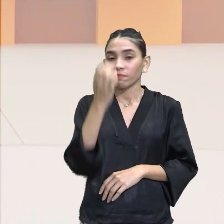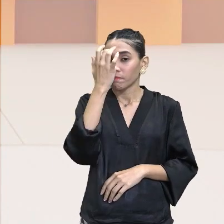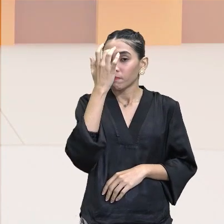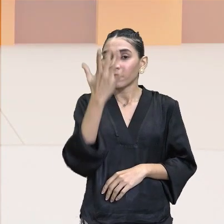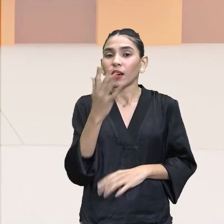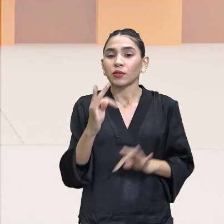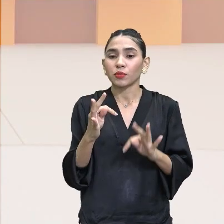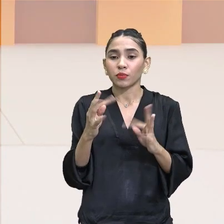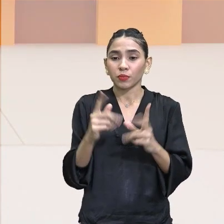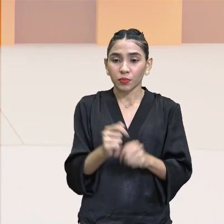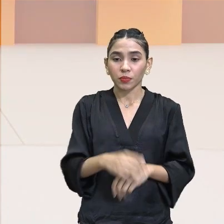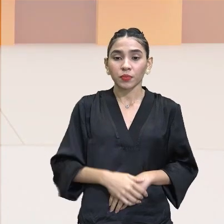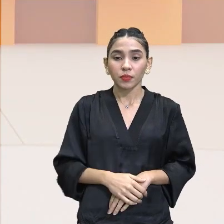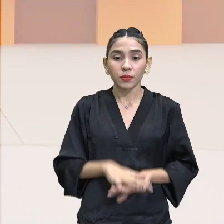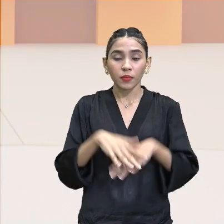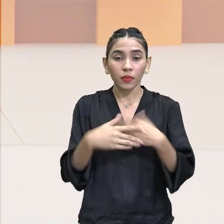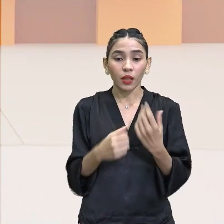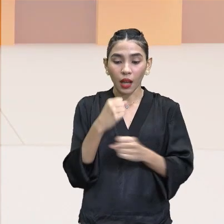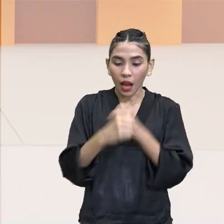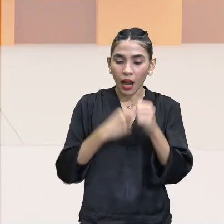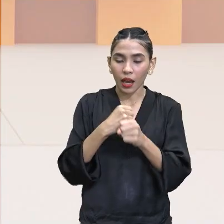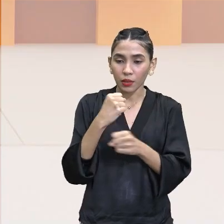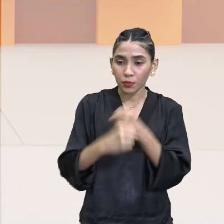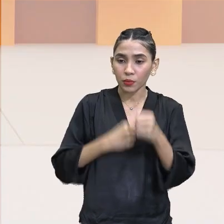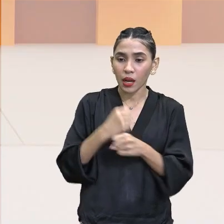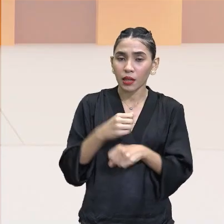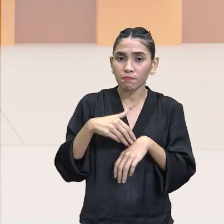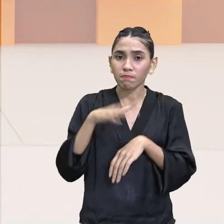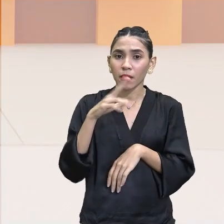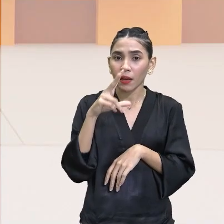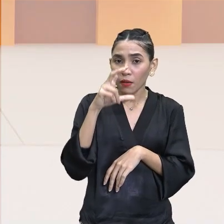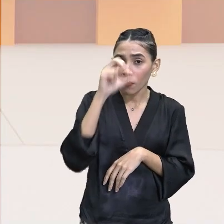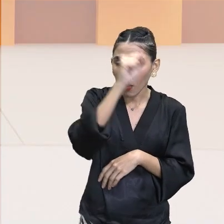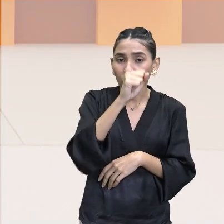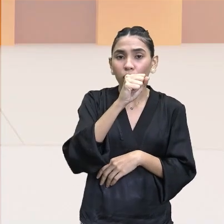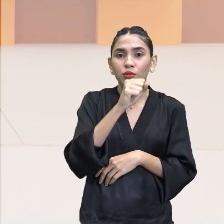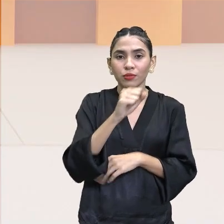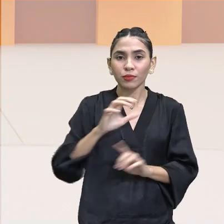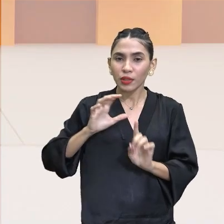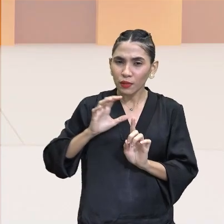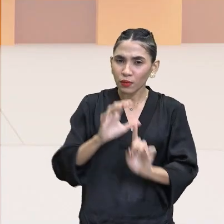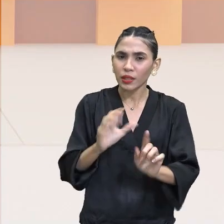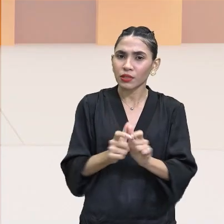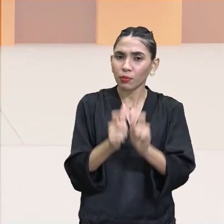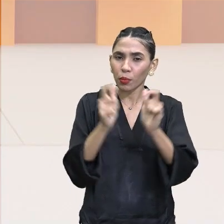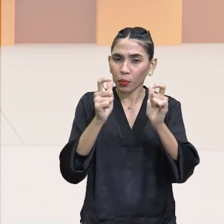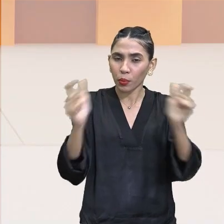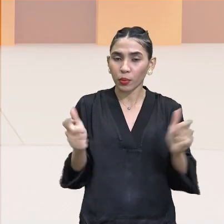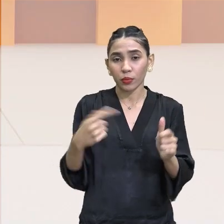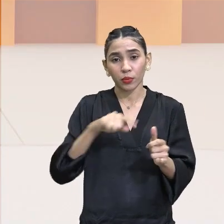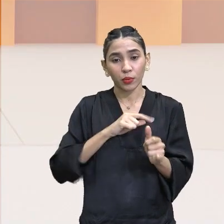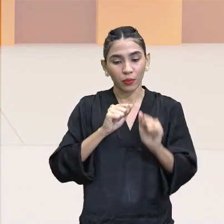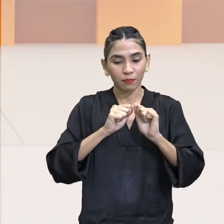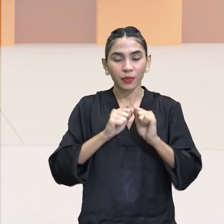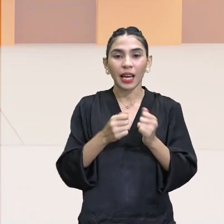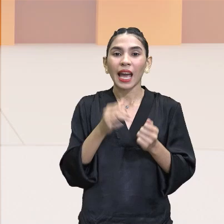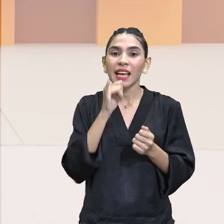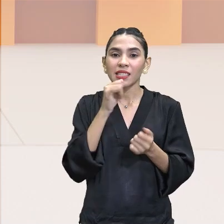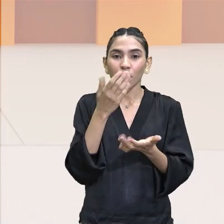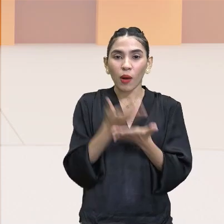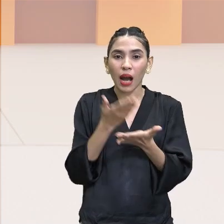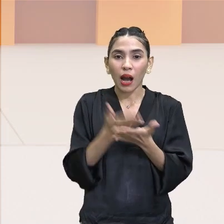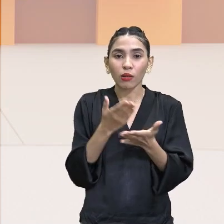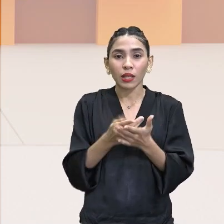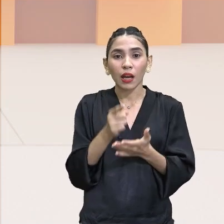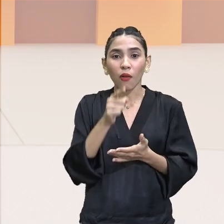facilitam tudo isso, né? Então, a cada ano que se passa, isso vai ficando cada vez mais facilitado, não é mesmo? Nós estamos transmitindo essa aula aqui e